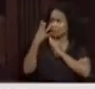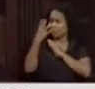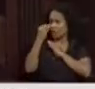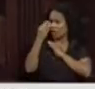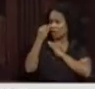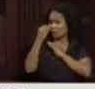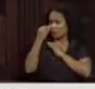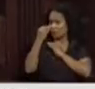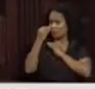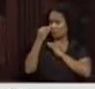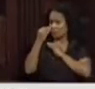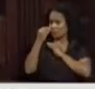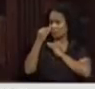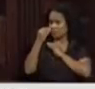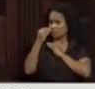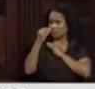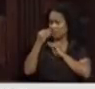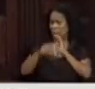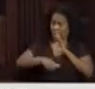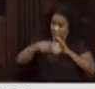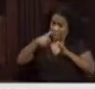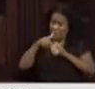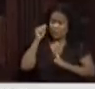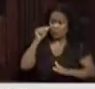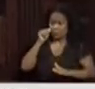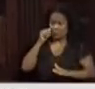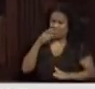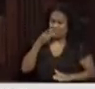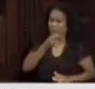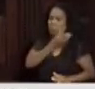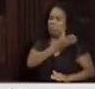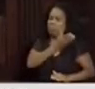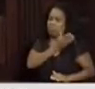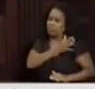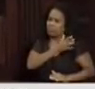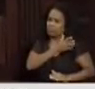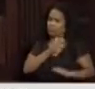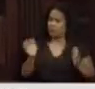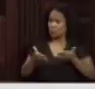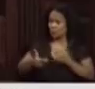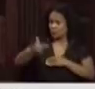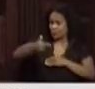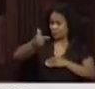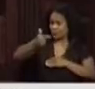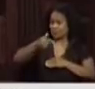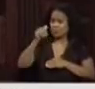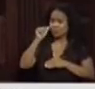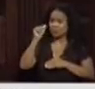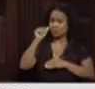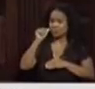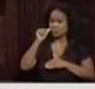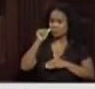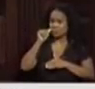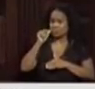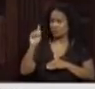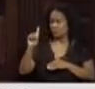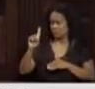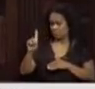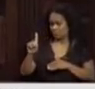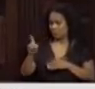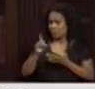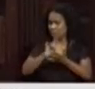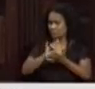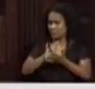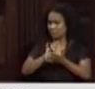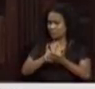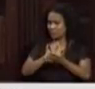mulher, a primeira disse que ele era machão. Essa, quando sair desse casamento, não estou fazendo vultu para acabar, vai